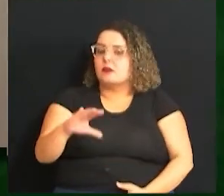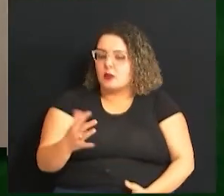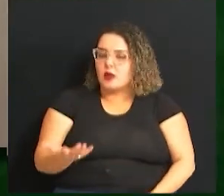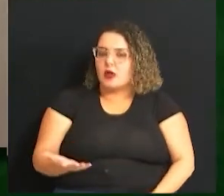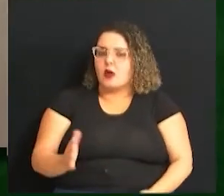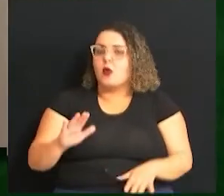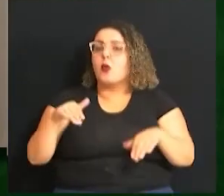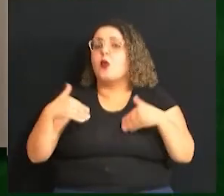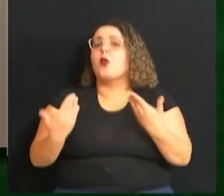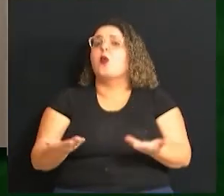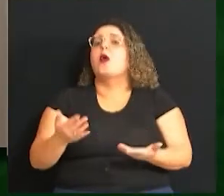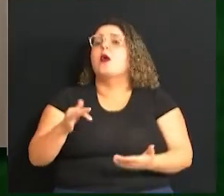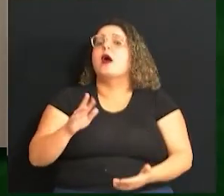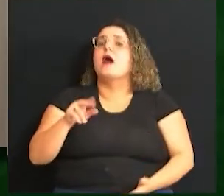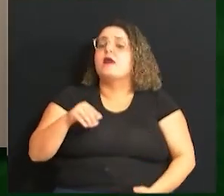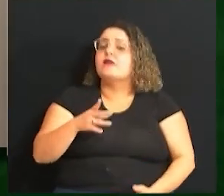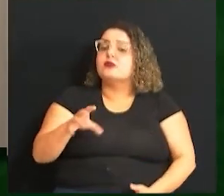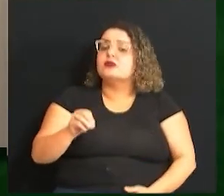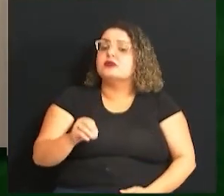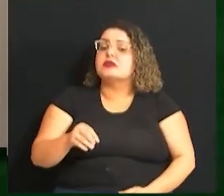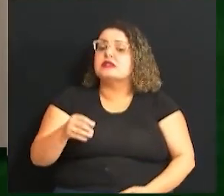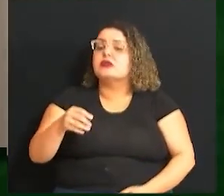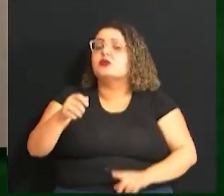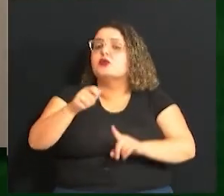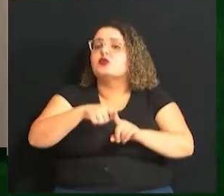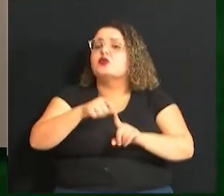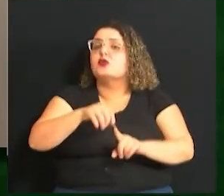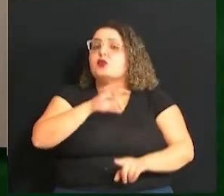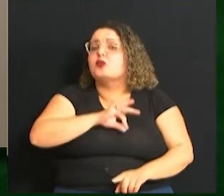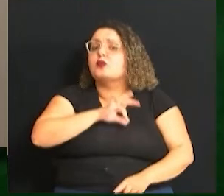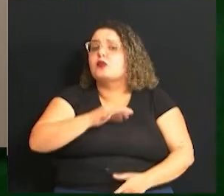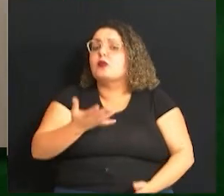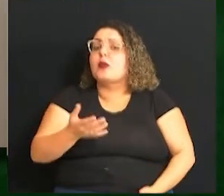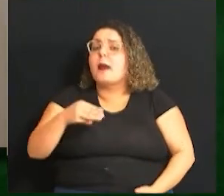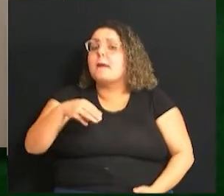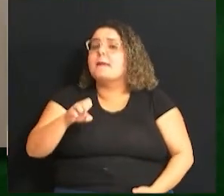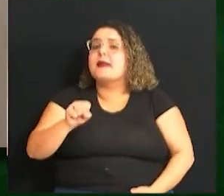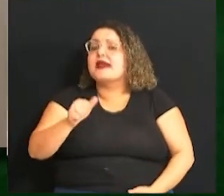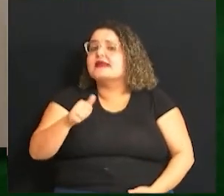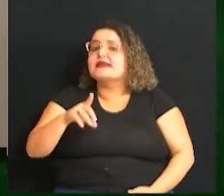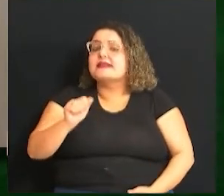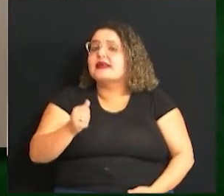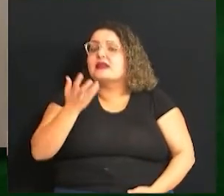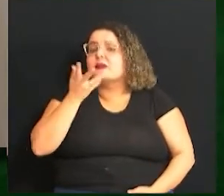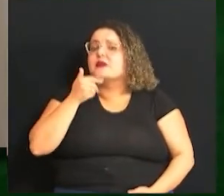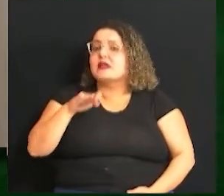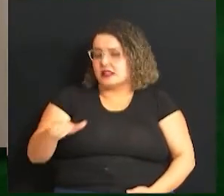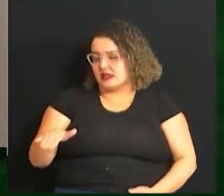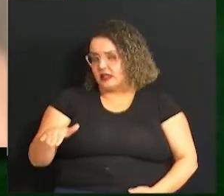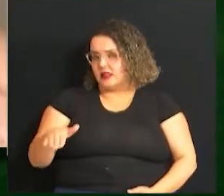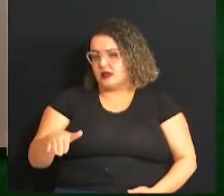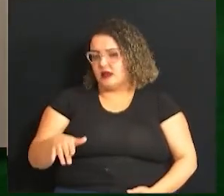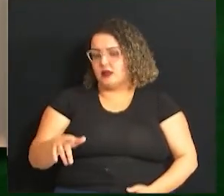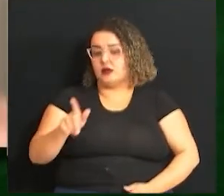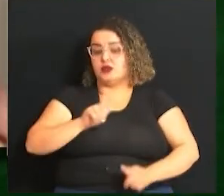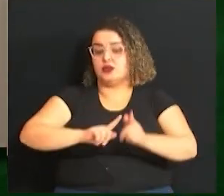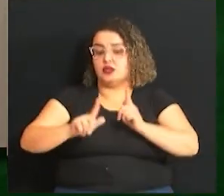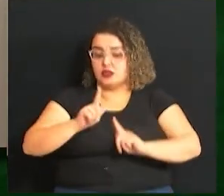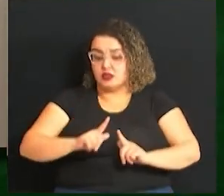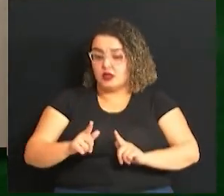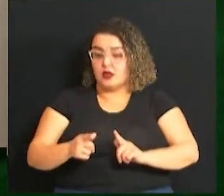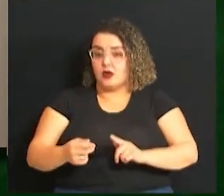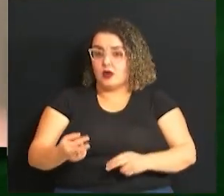vai introduzir. Qual a função da mesada? A função da mesada é ensinar a criança a gerenciar